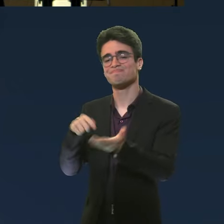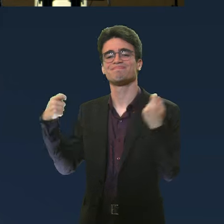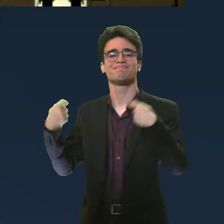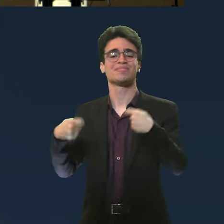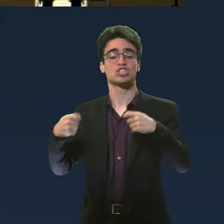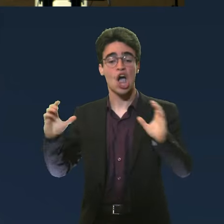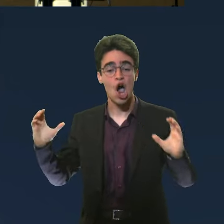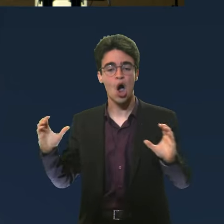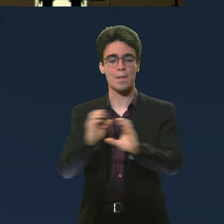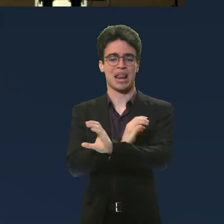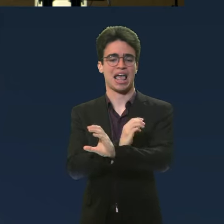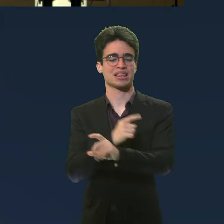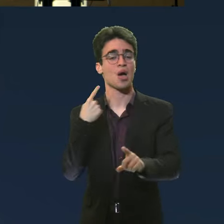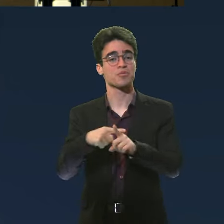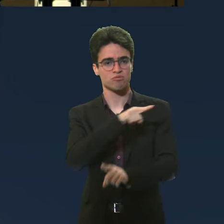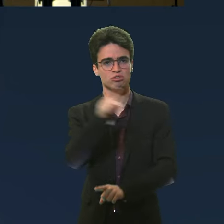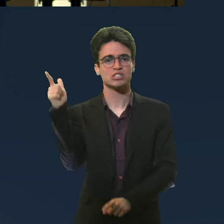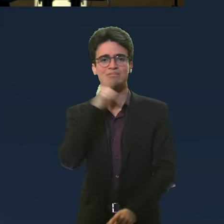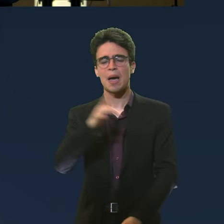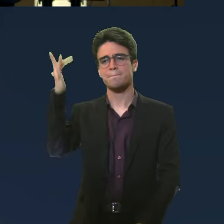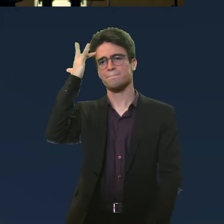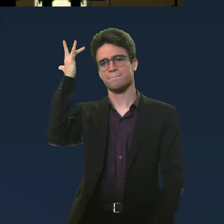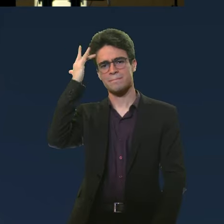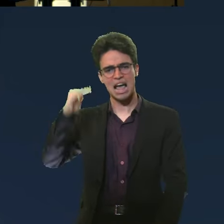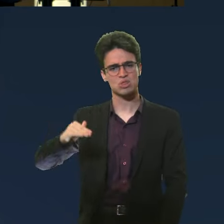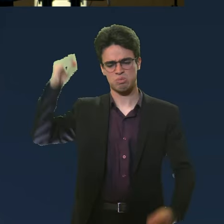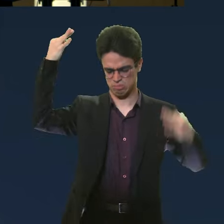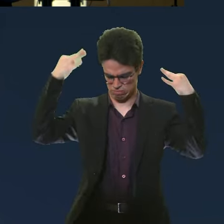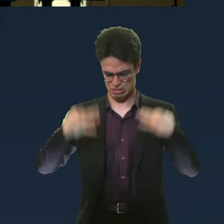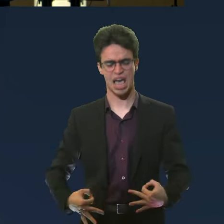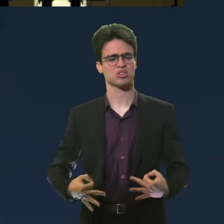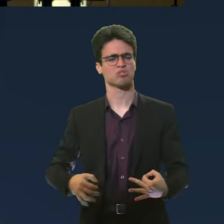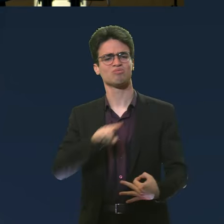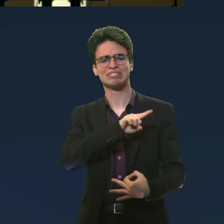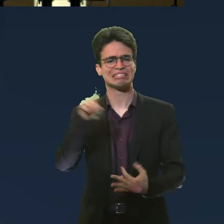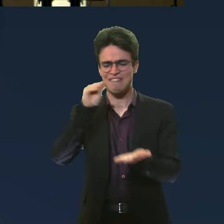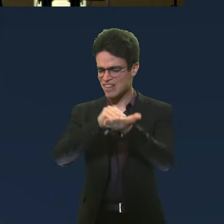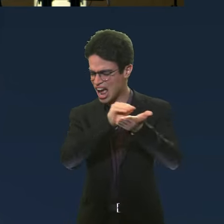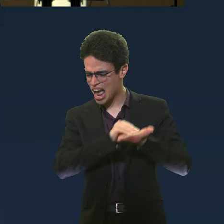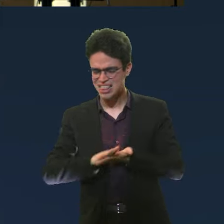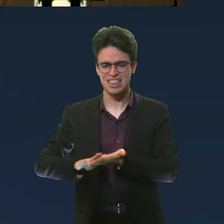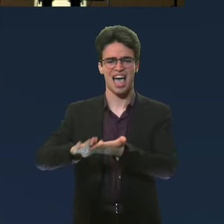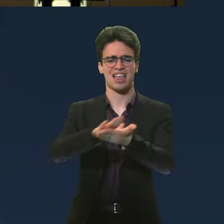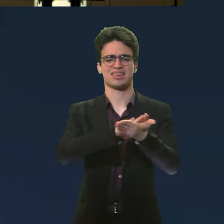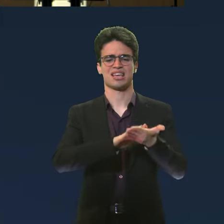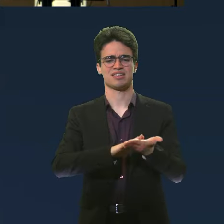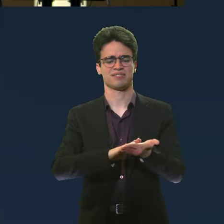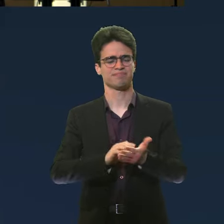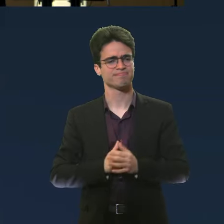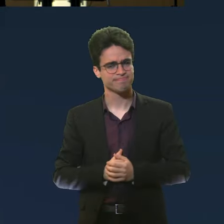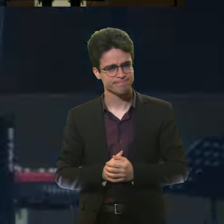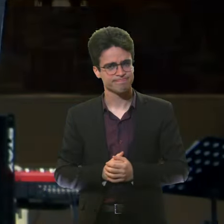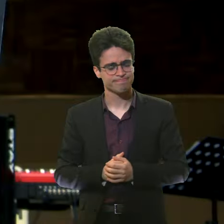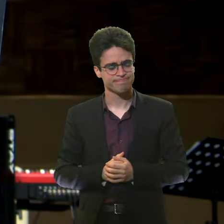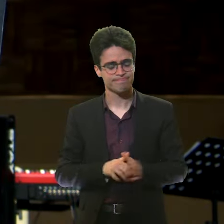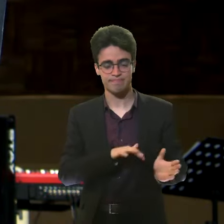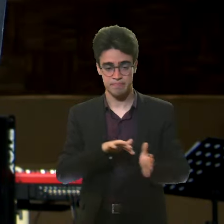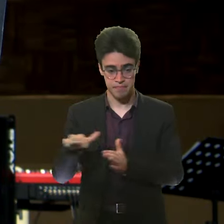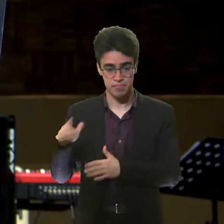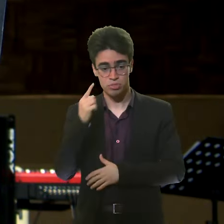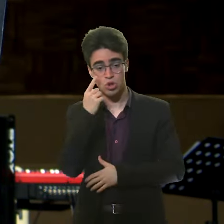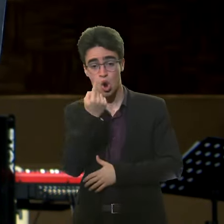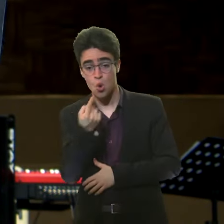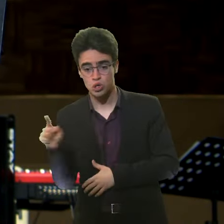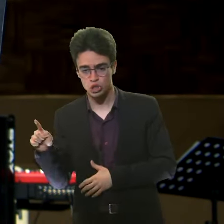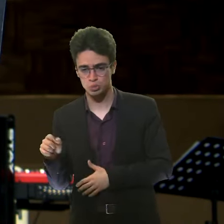completa, a fim de que vocês sejam maduros e íntegros, sem lhes faltar coisa alguma. E por último, aqui desses versículos que